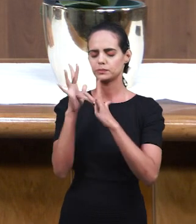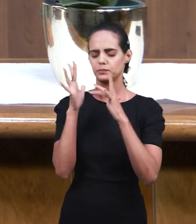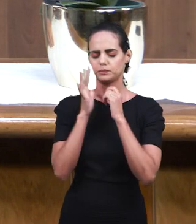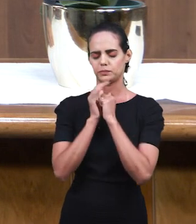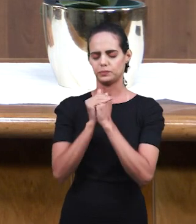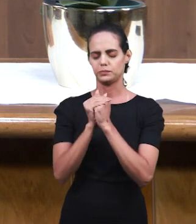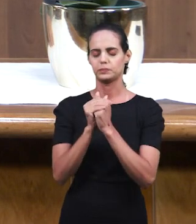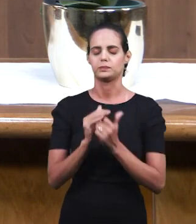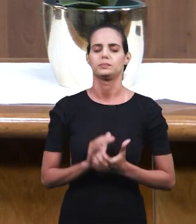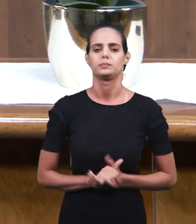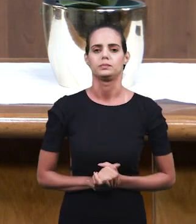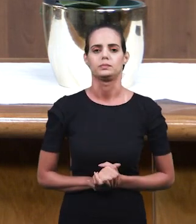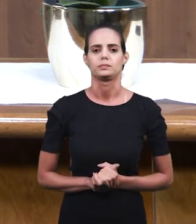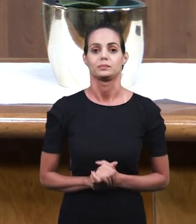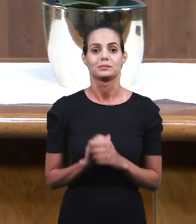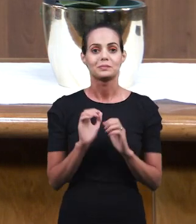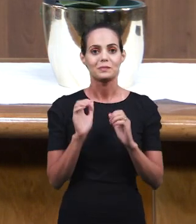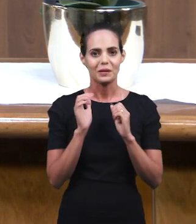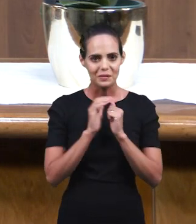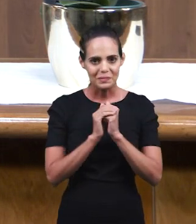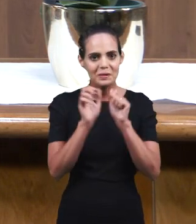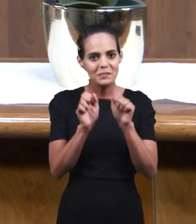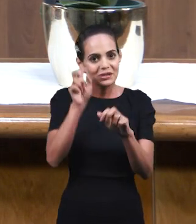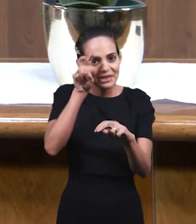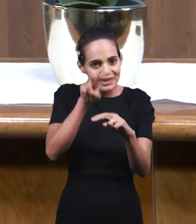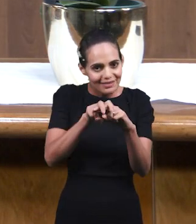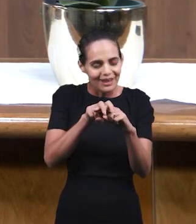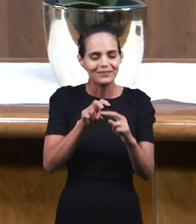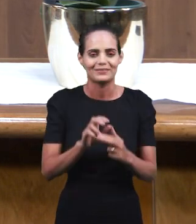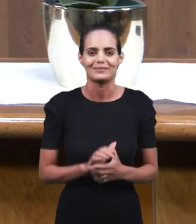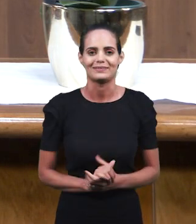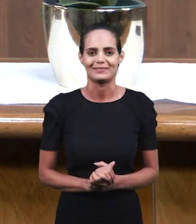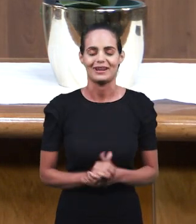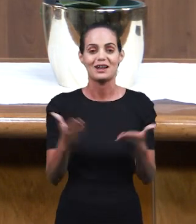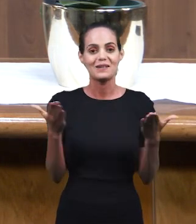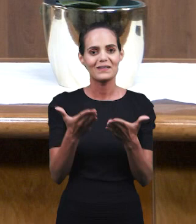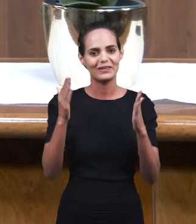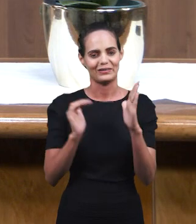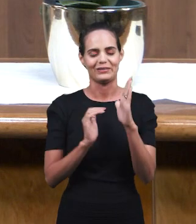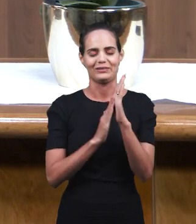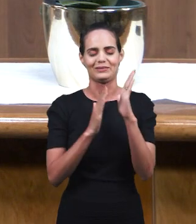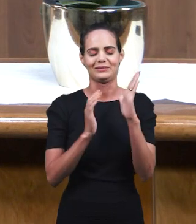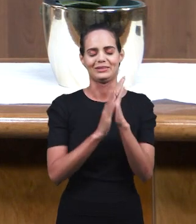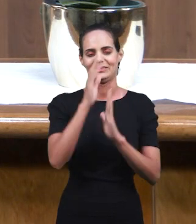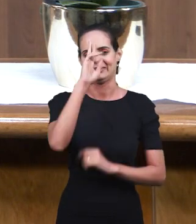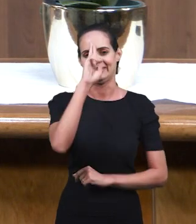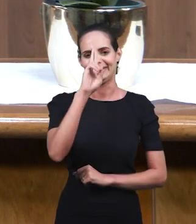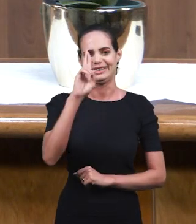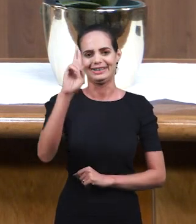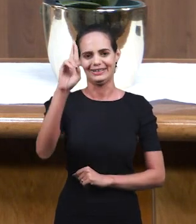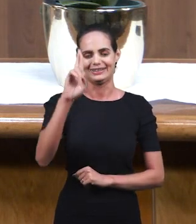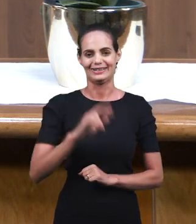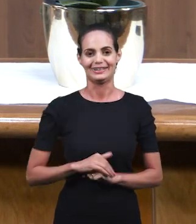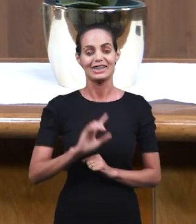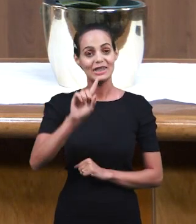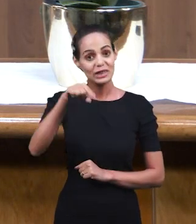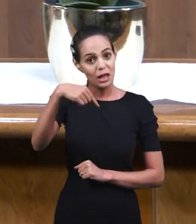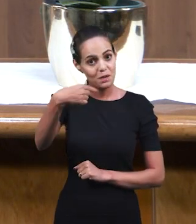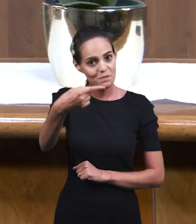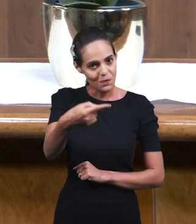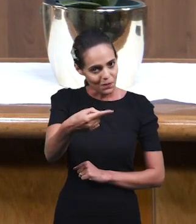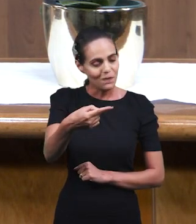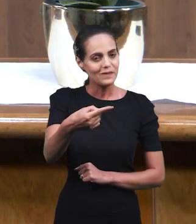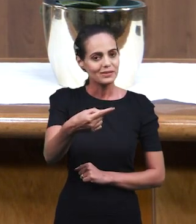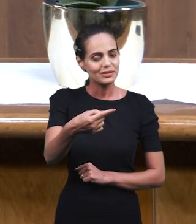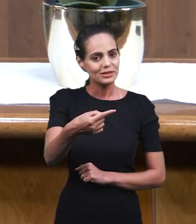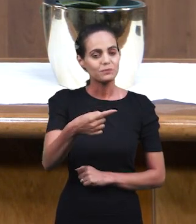Jesus. Amém. Amém, irmãos, todos podem se sentar. Nós vamos então agora entoar um louvor ao Senhor e na sequência desse louvor nós